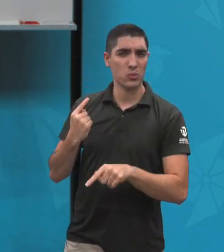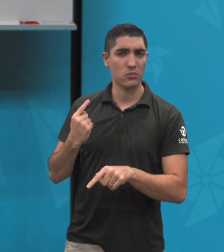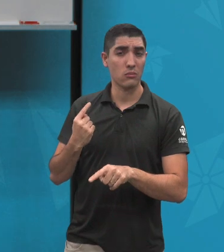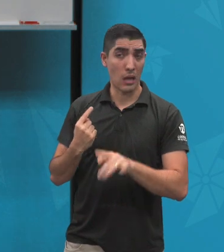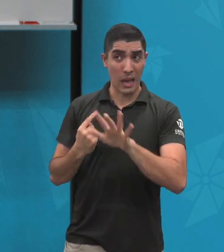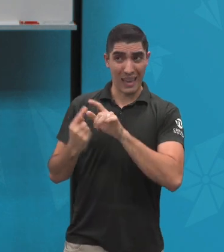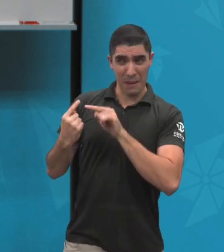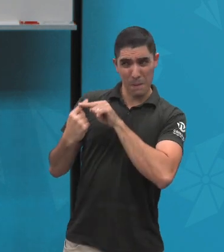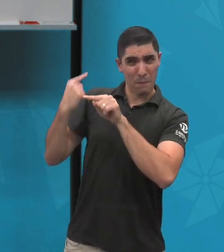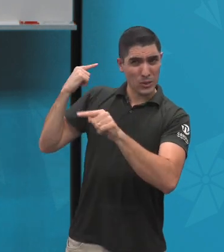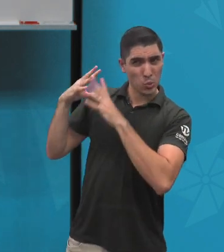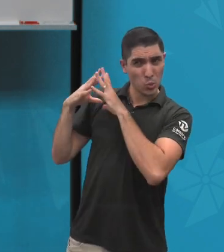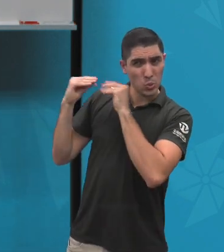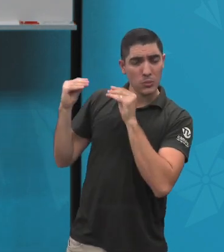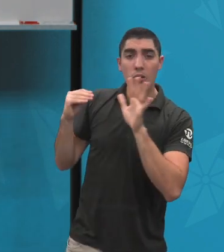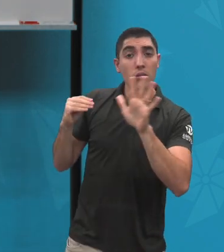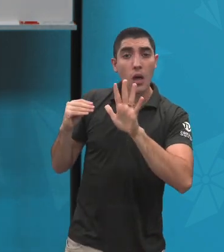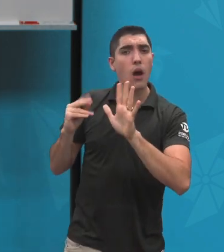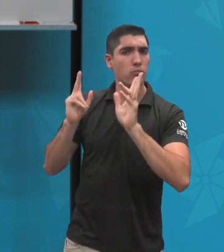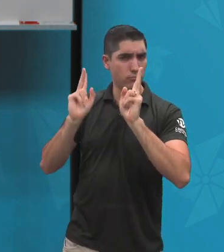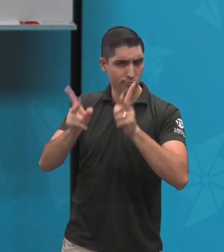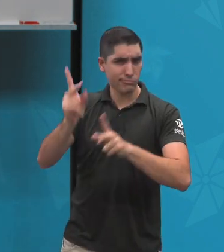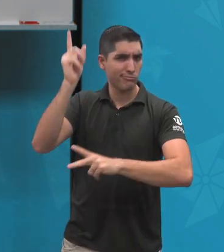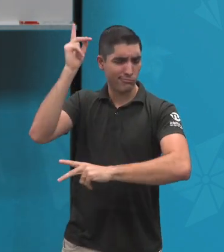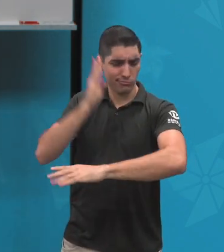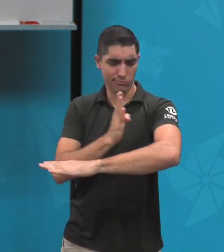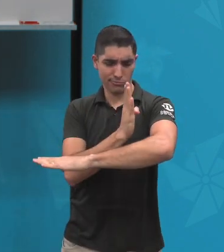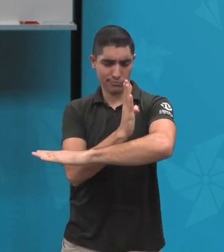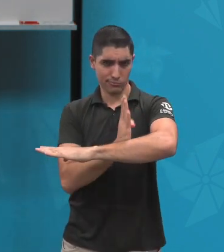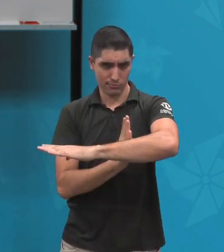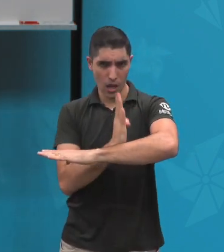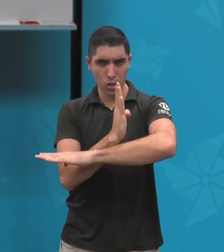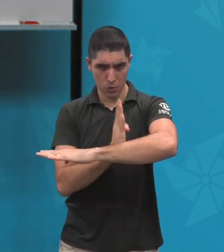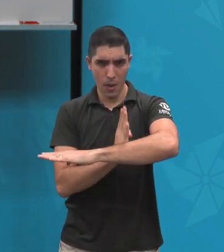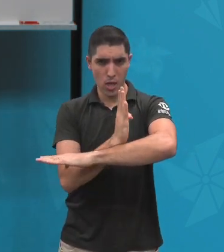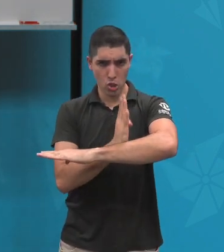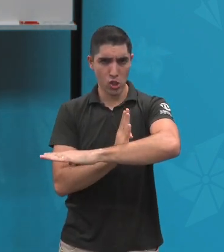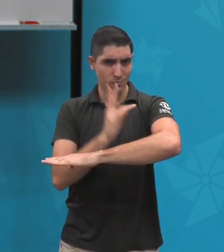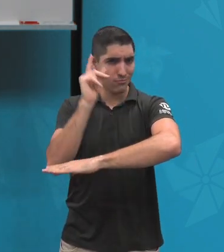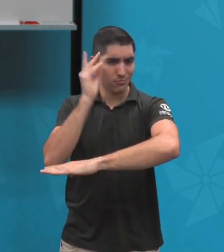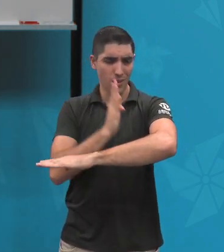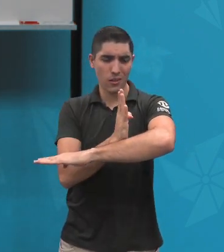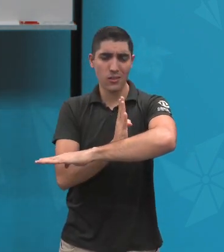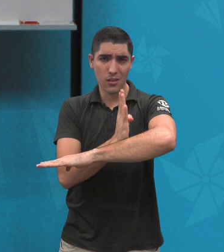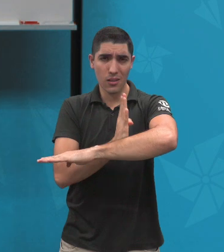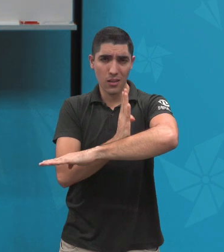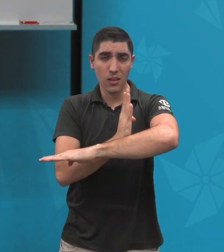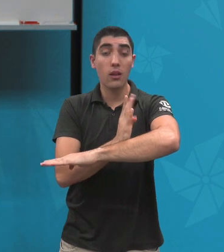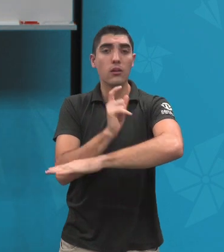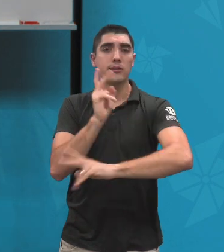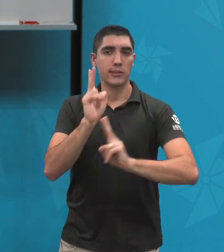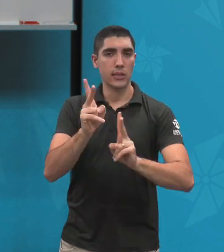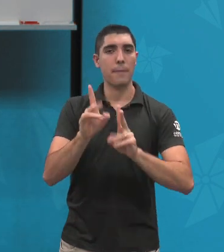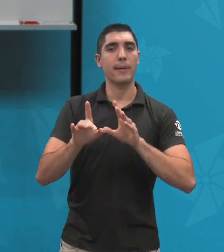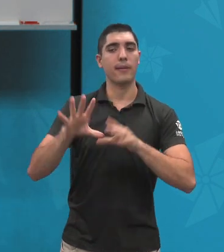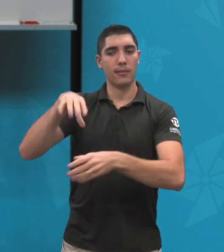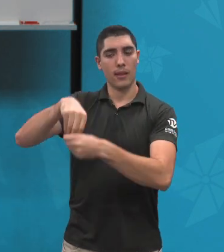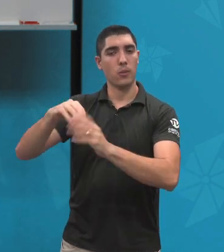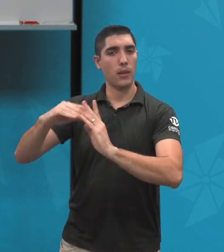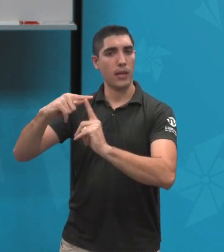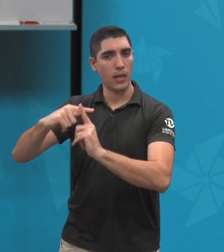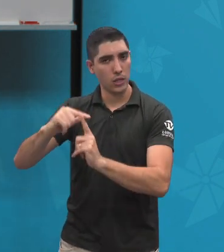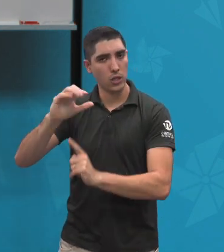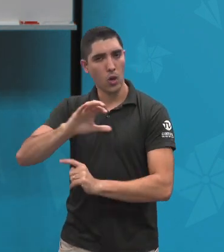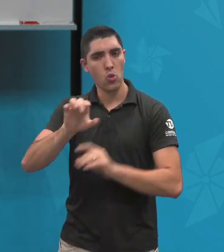eles fizeram parte, durante toda a Idade Média, da construção das doutrinas da